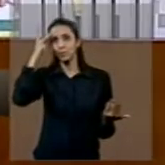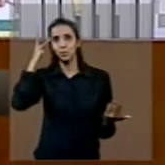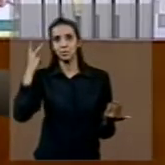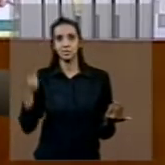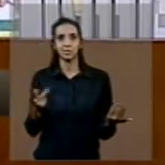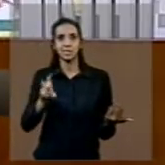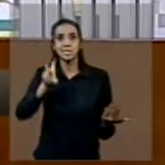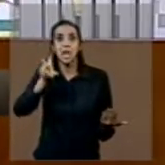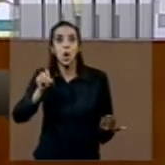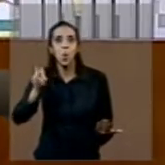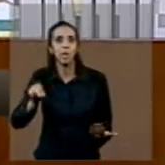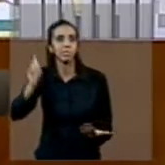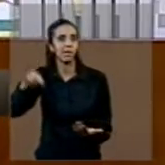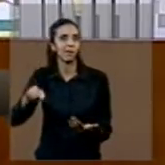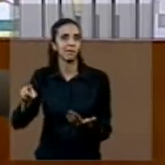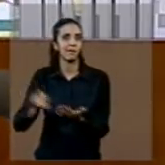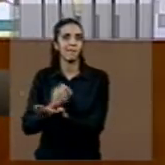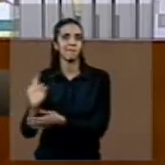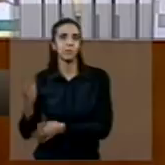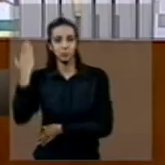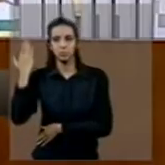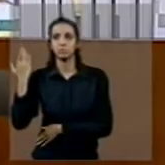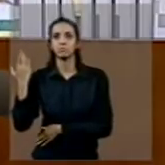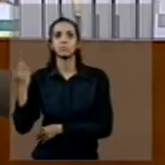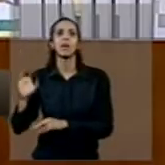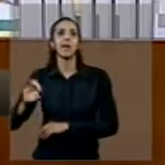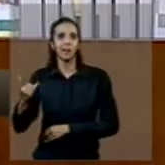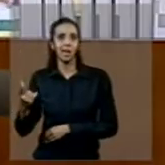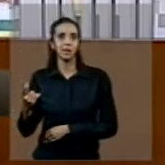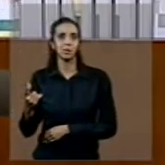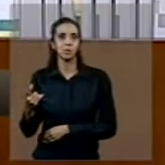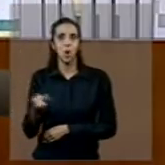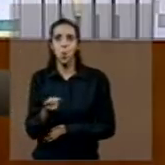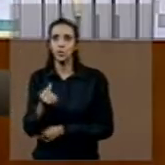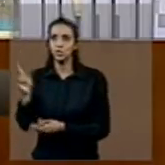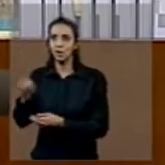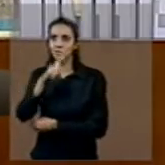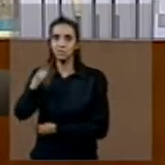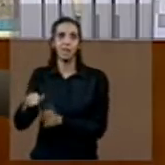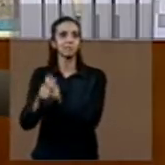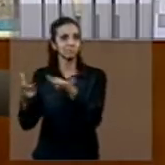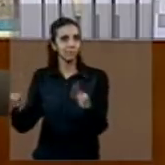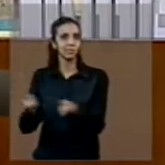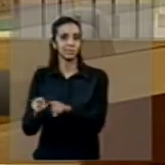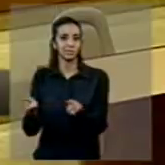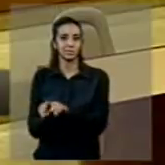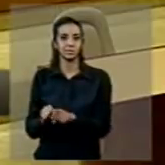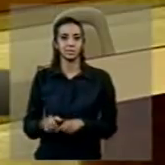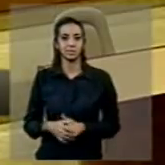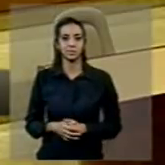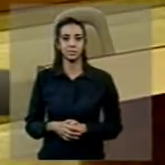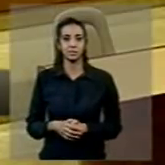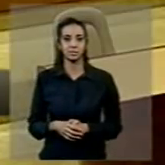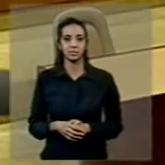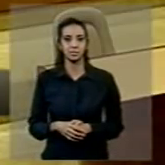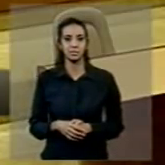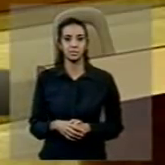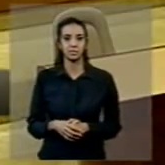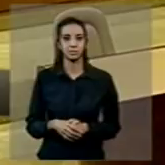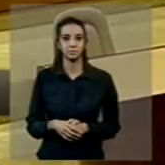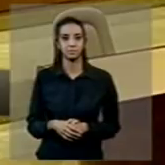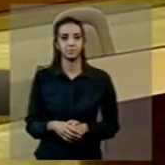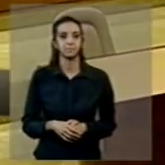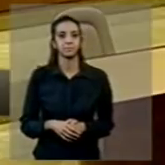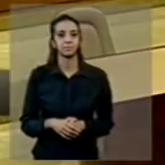50 inscrições, o número de cancelamentos irá aumentar. Desculpe Não, por favor. A intervenção. Só acrescentou. Portanto, eu estou dizendo, presidente,